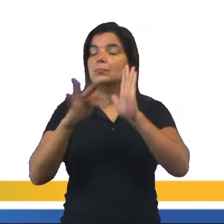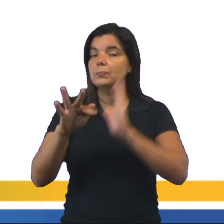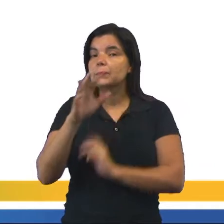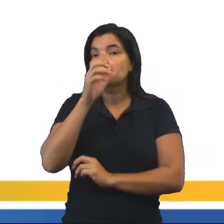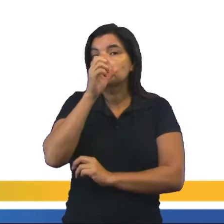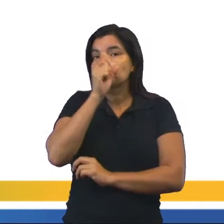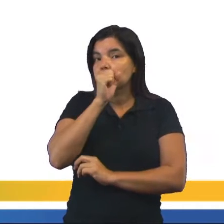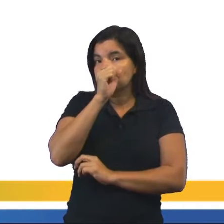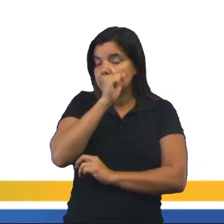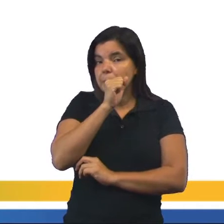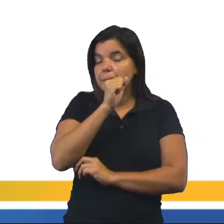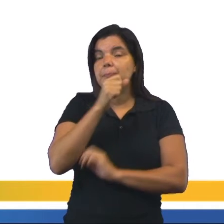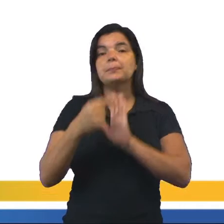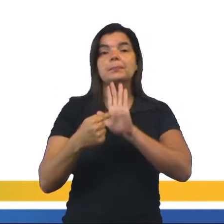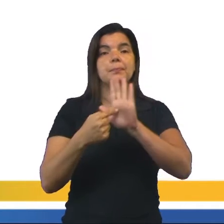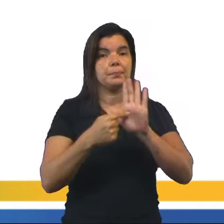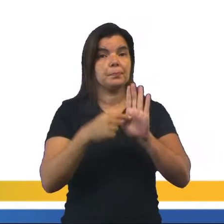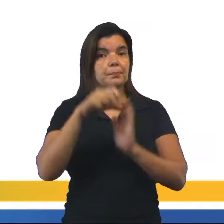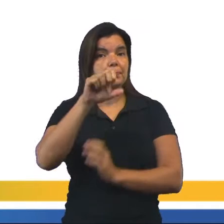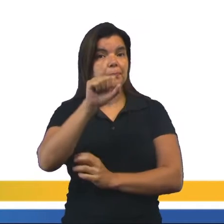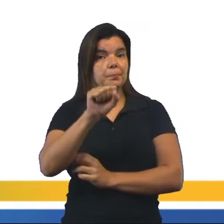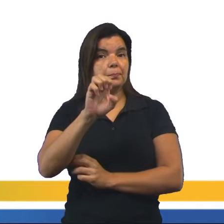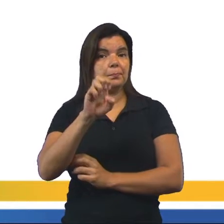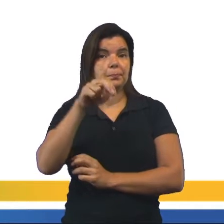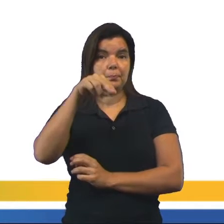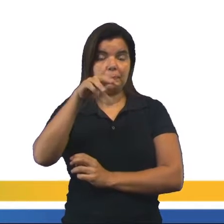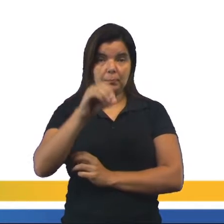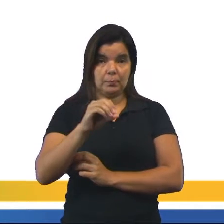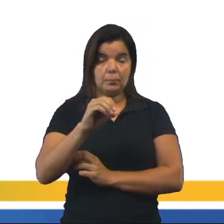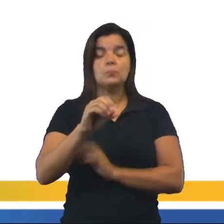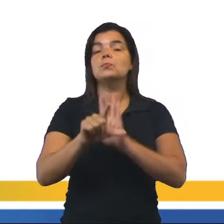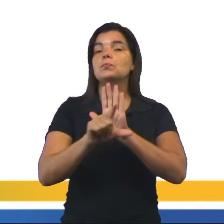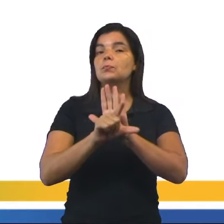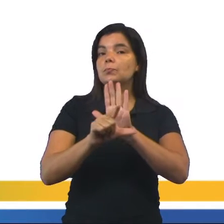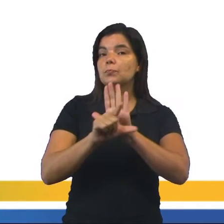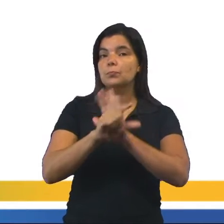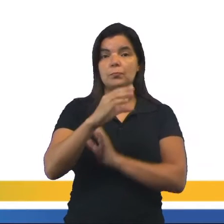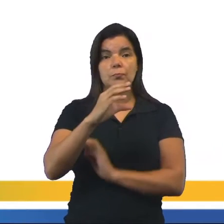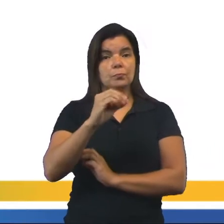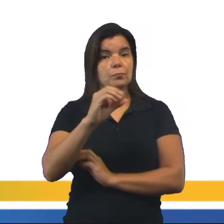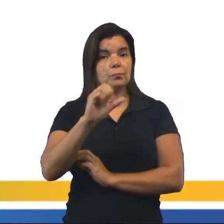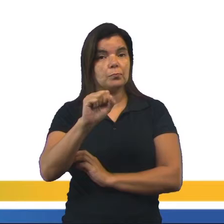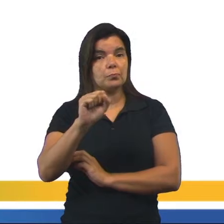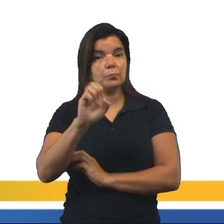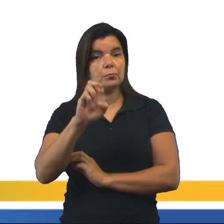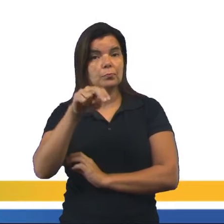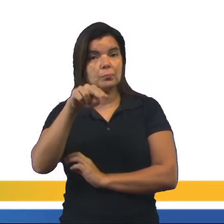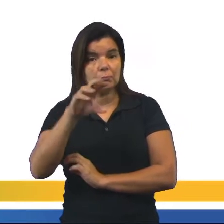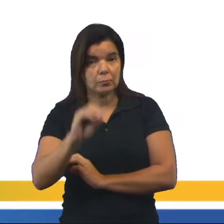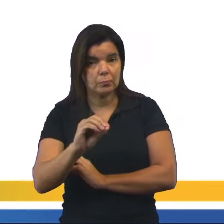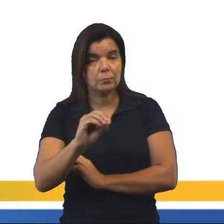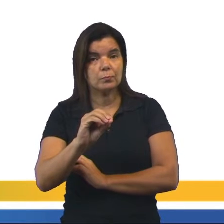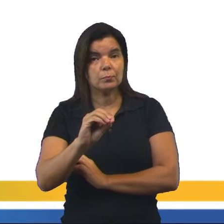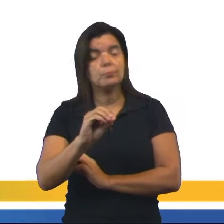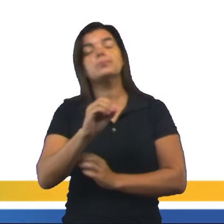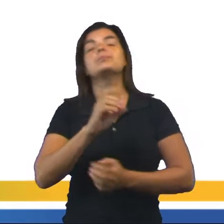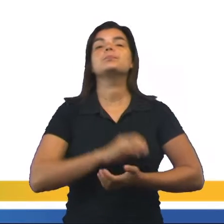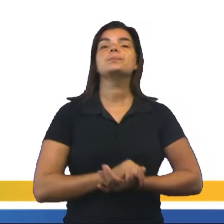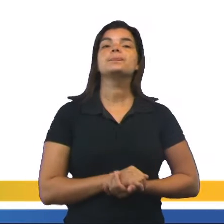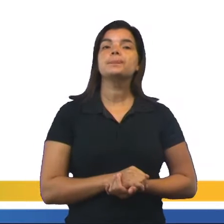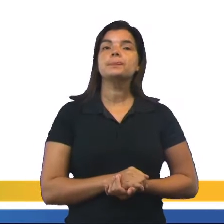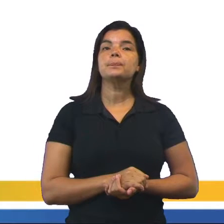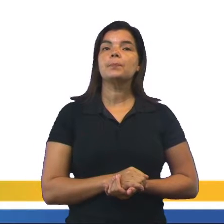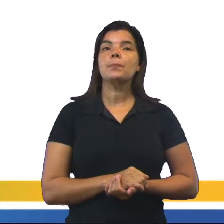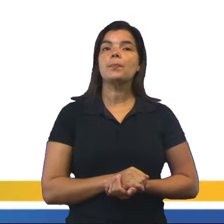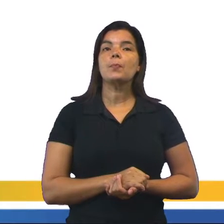laranja que vocês estão vendo, vai aparecer seno. E na lei dos cossenos, vai aparecer cosseno, tá?